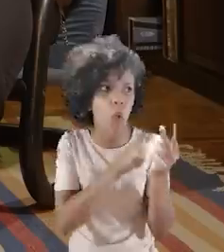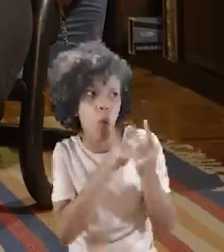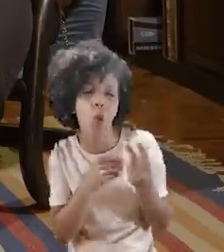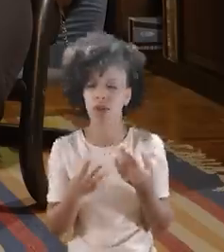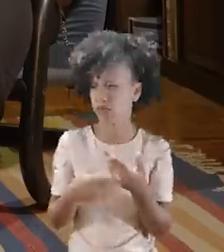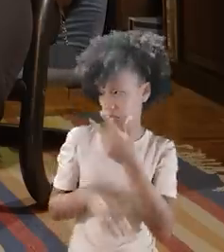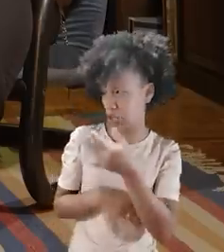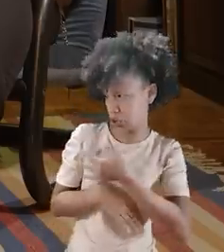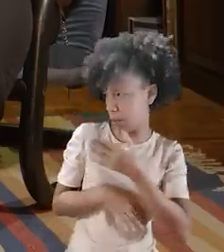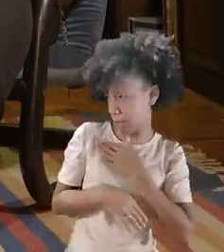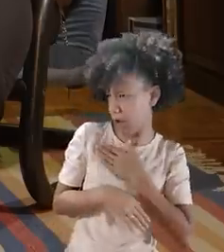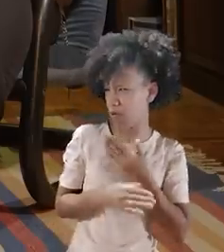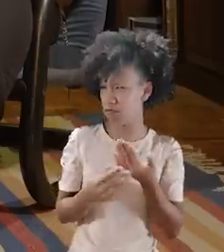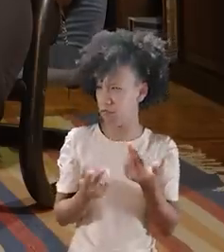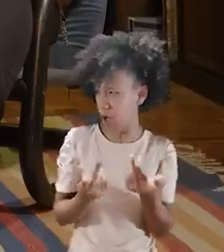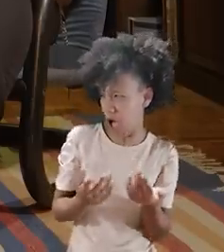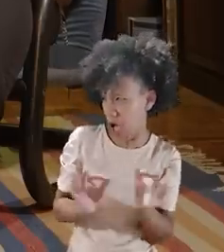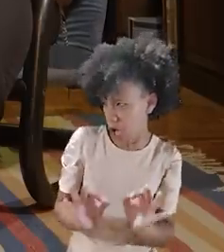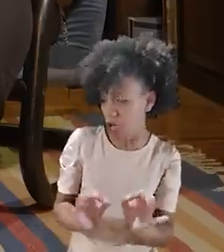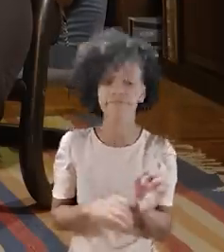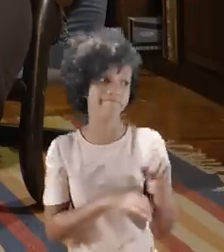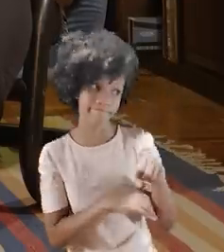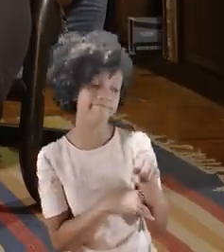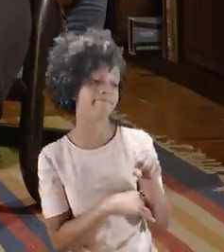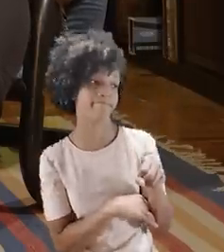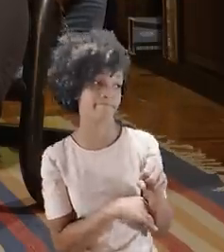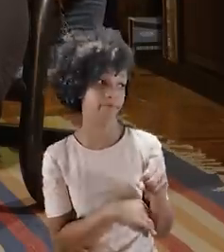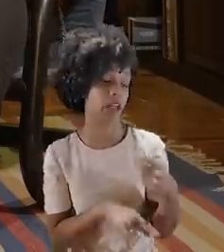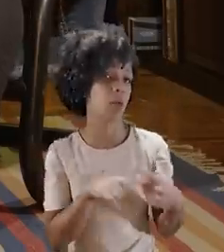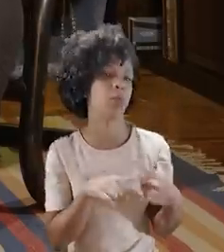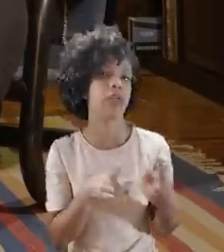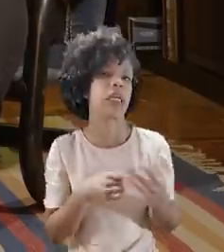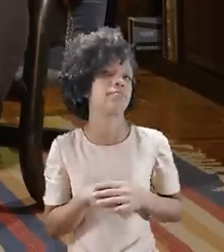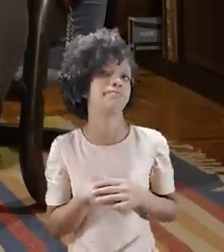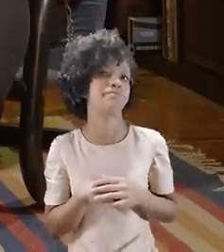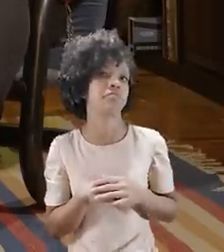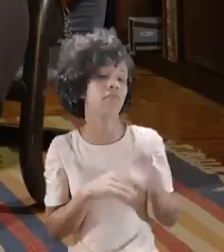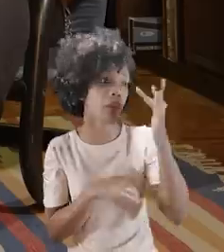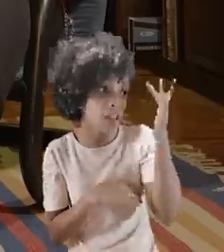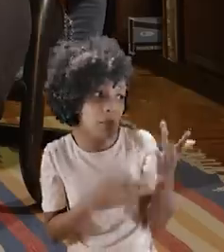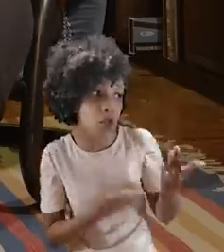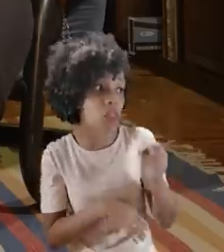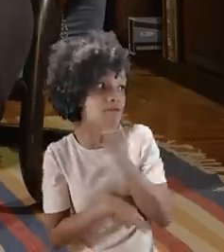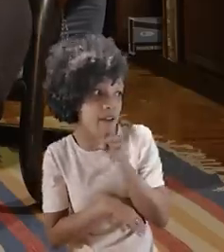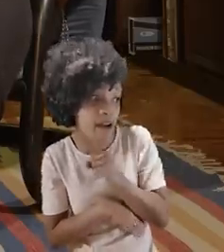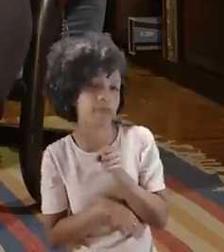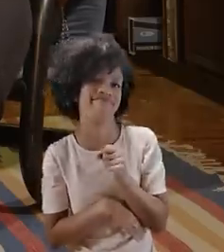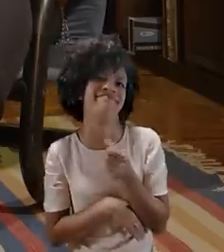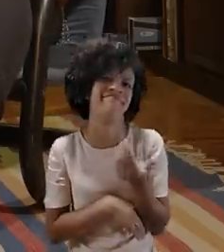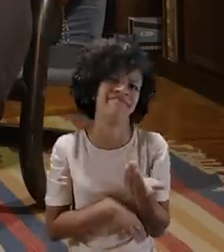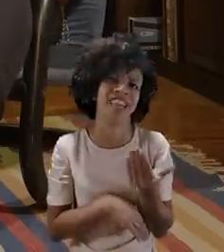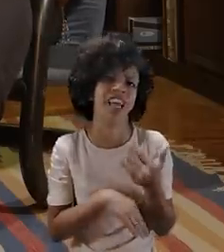você acha que esse machismo faz sentido Não estou tomando Tá total sentido o pessoal mais velho é